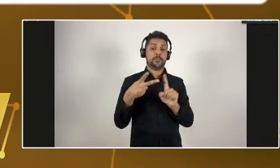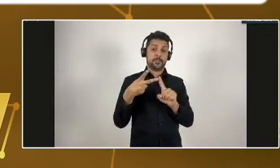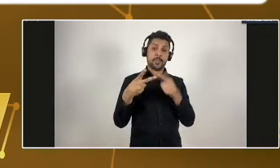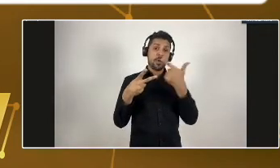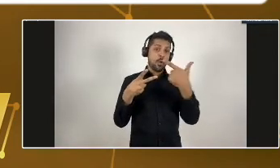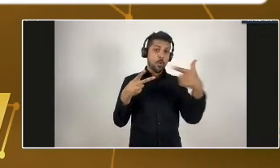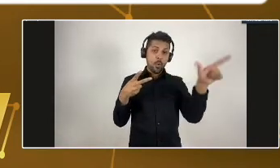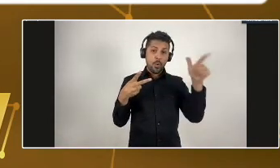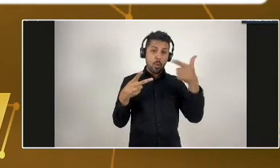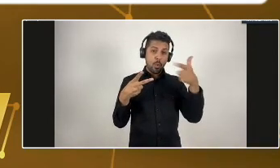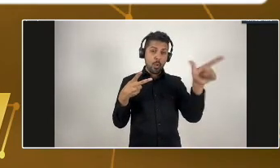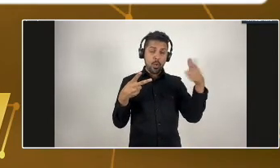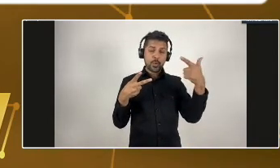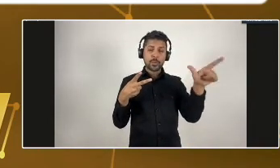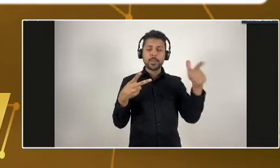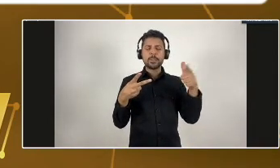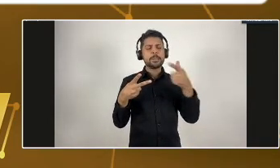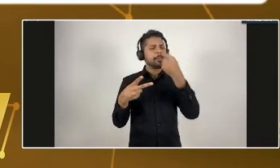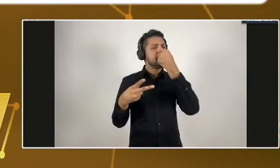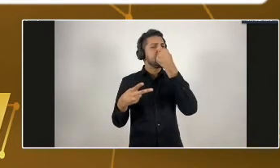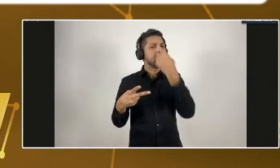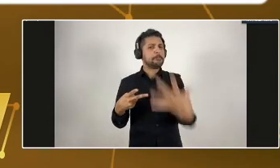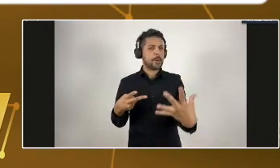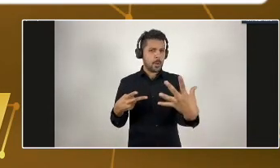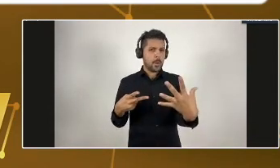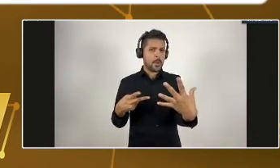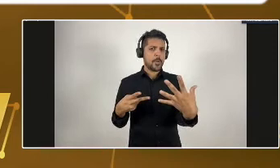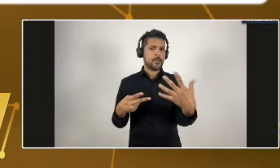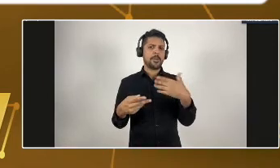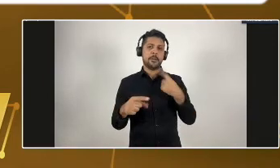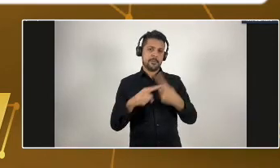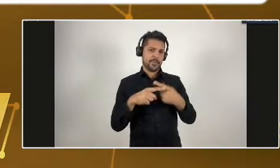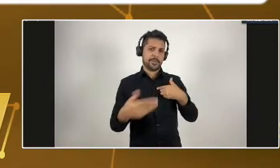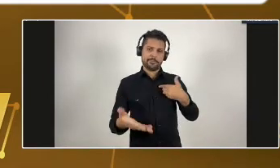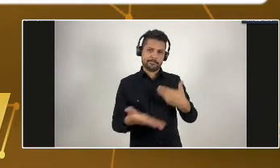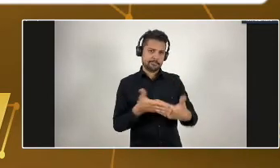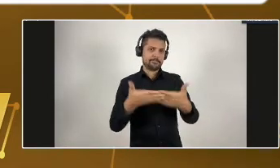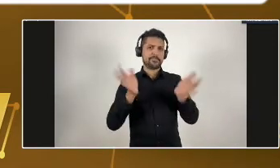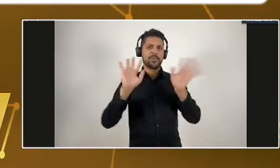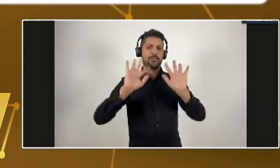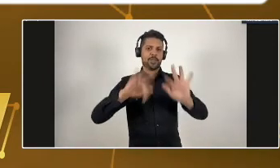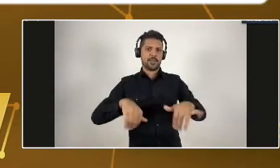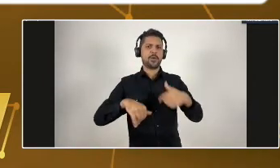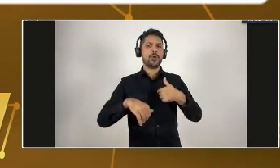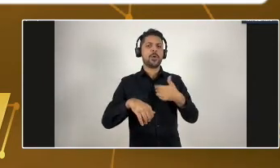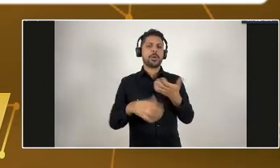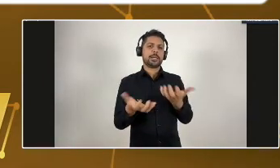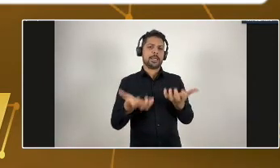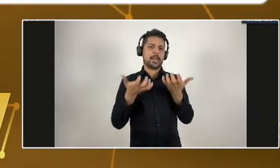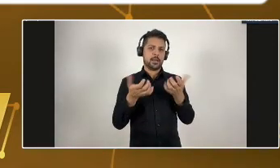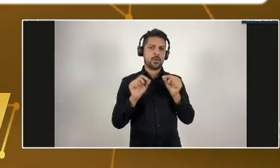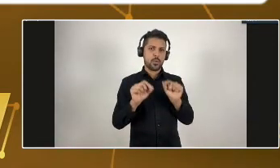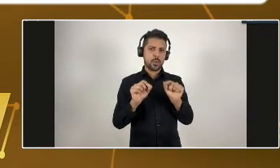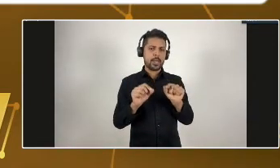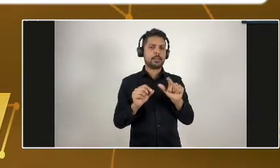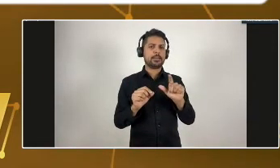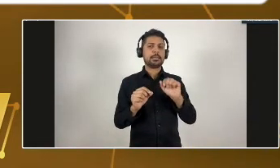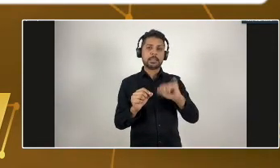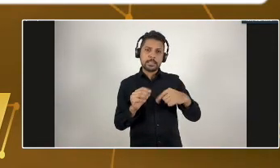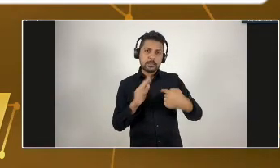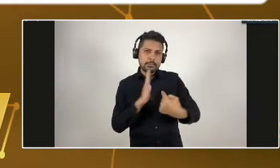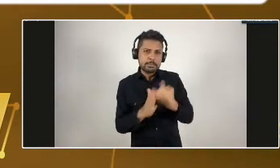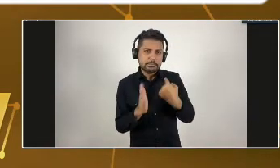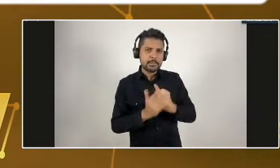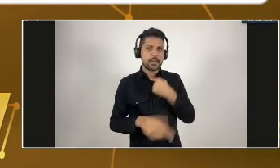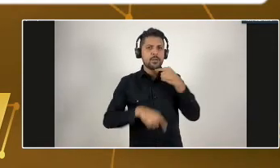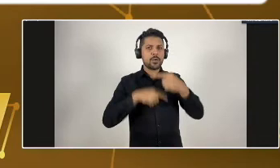aqui a apresentação do portal, pelo tempo que eu tenho, eu queria deixar um pouco de tempo para ver se existem algumas perguntas, é